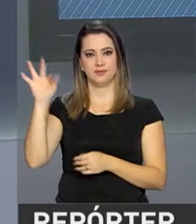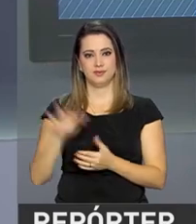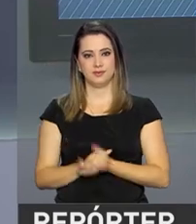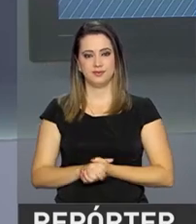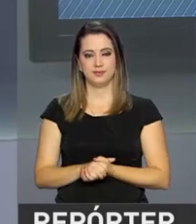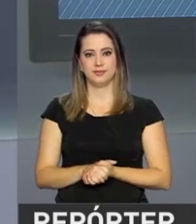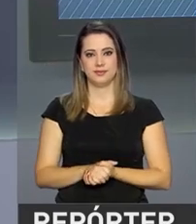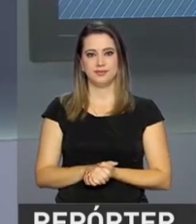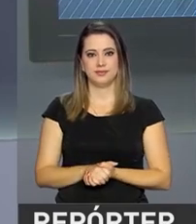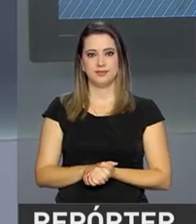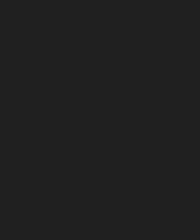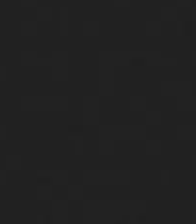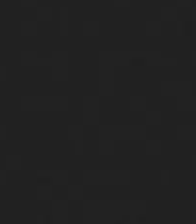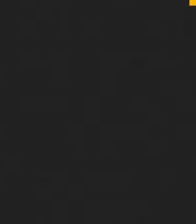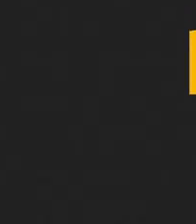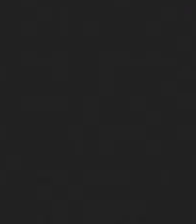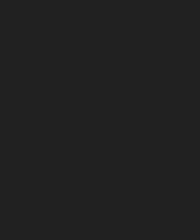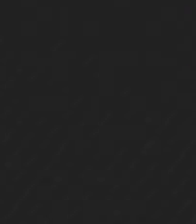federal